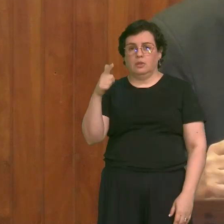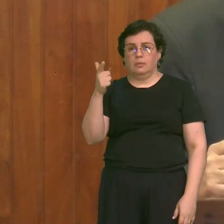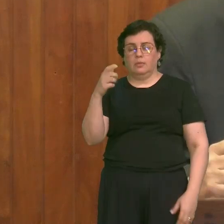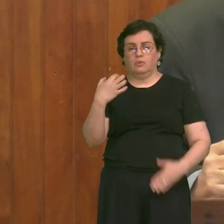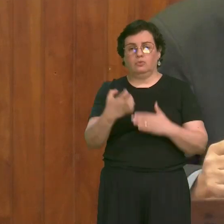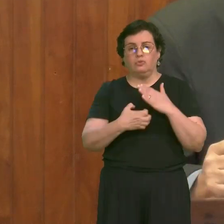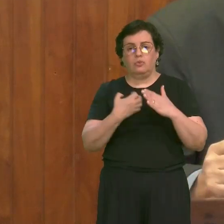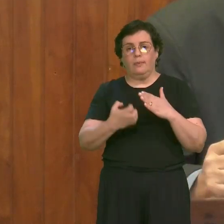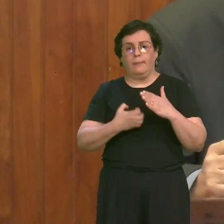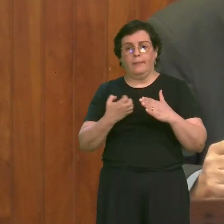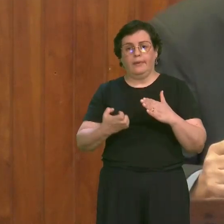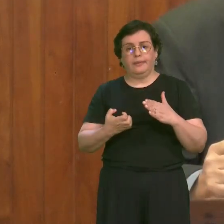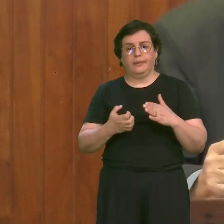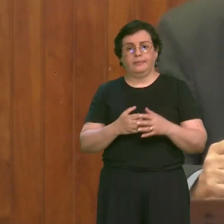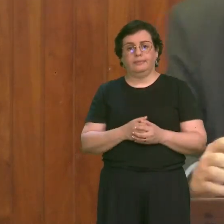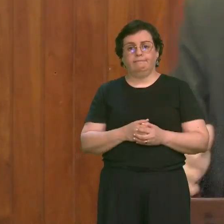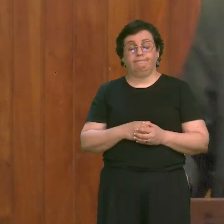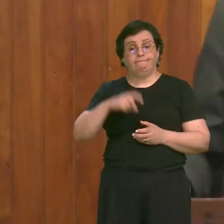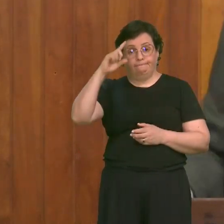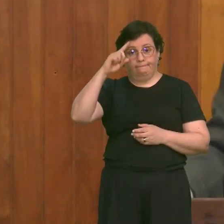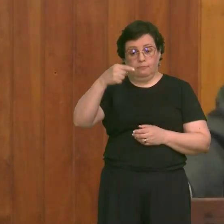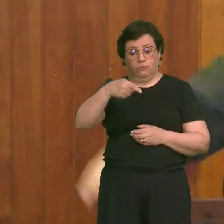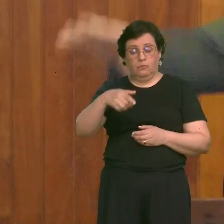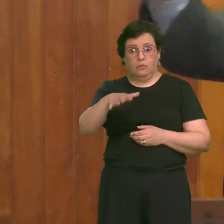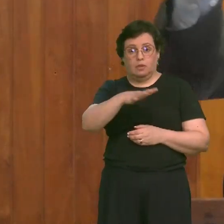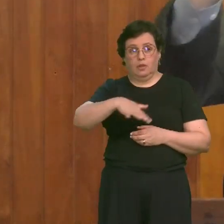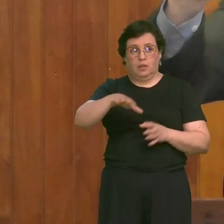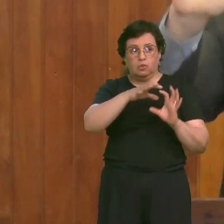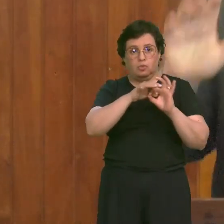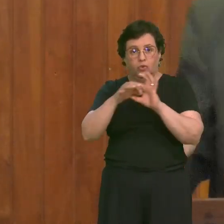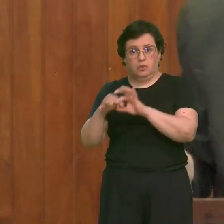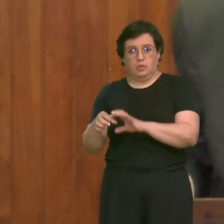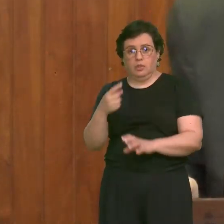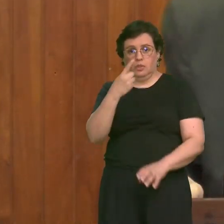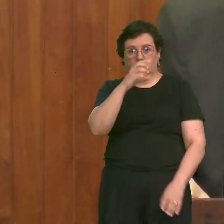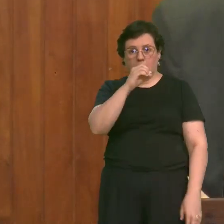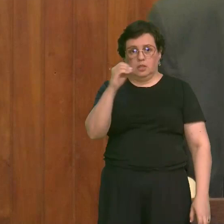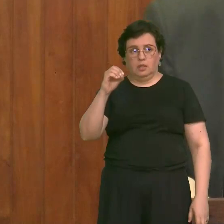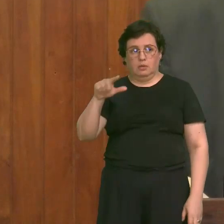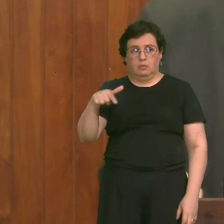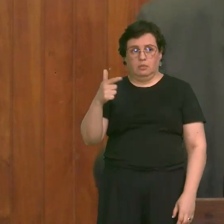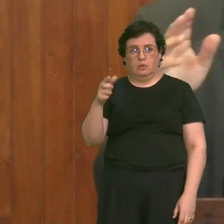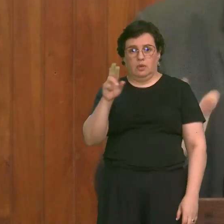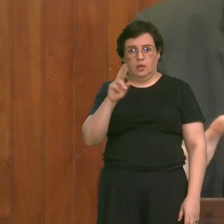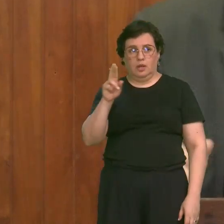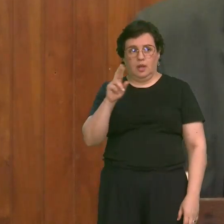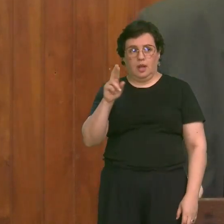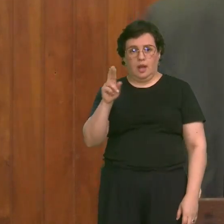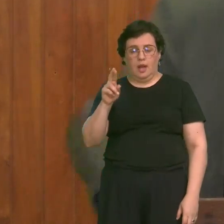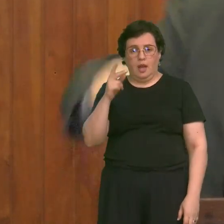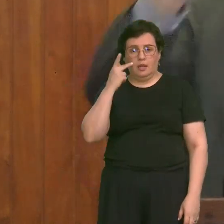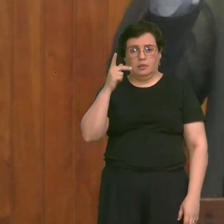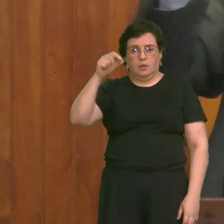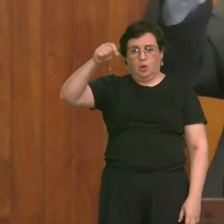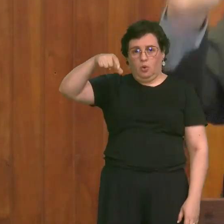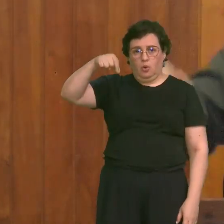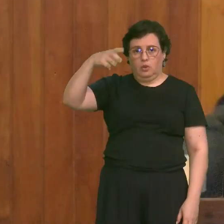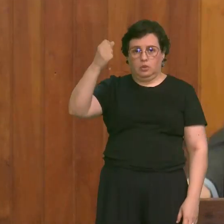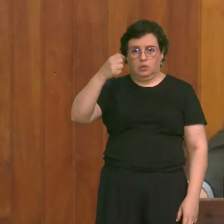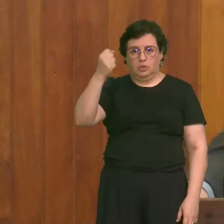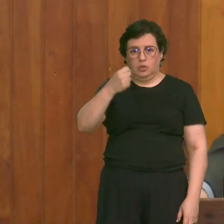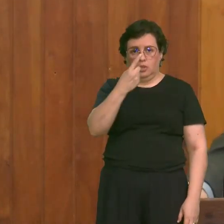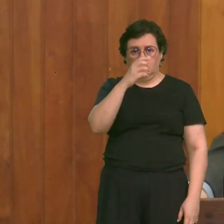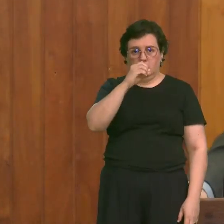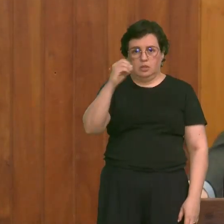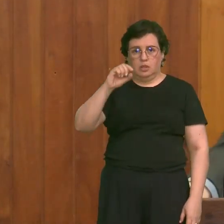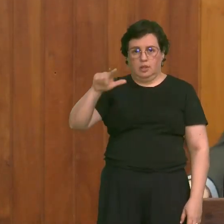parlamentar indico neste cenário 100 mil reais para gota de leite indico nesse cenário 100